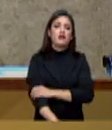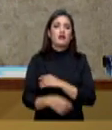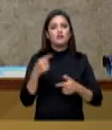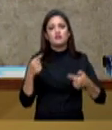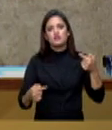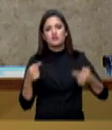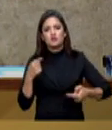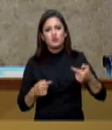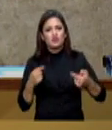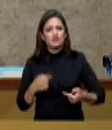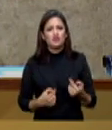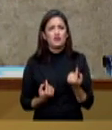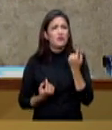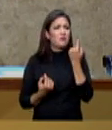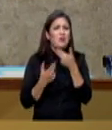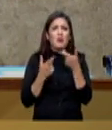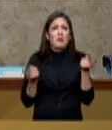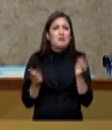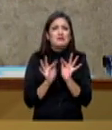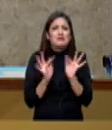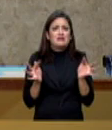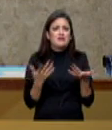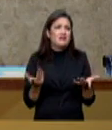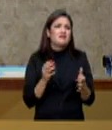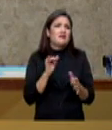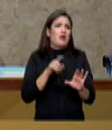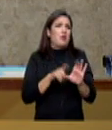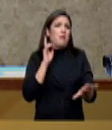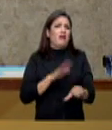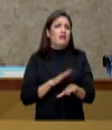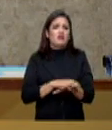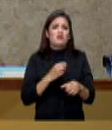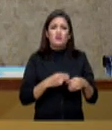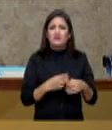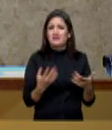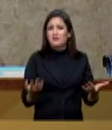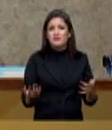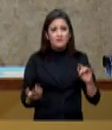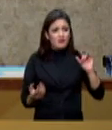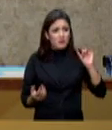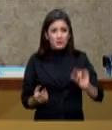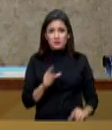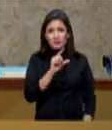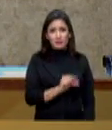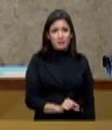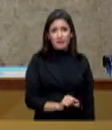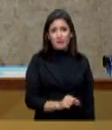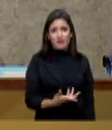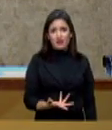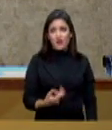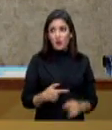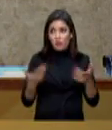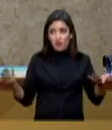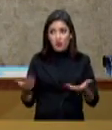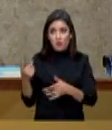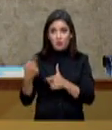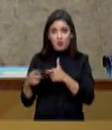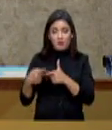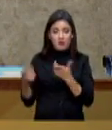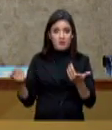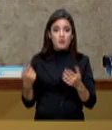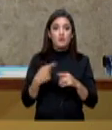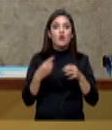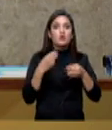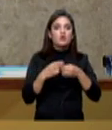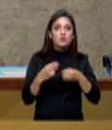com a cada minuto da competência do município é algo que está dissociado da realidade que os municípios que a